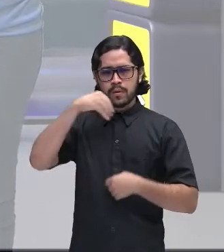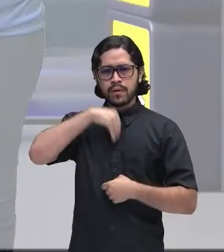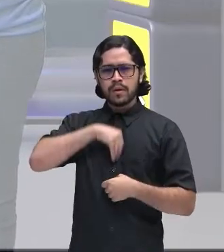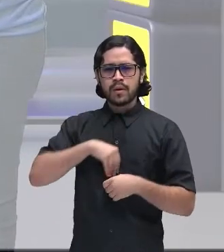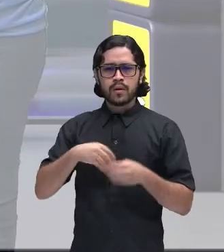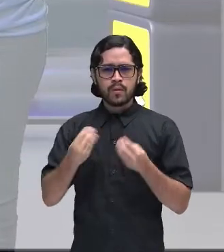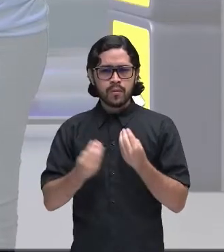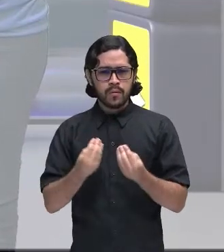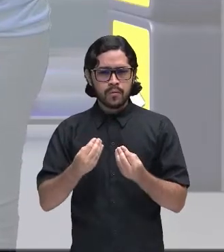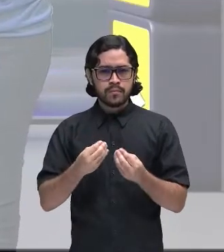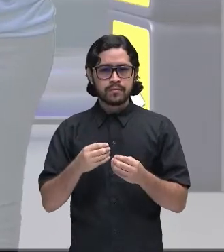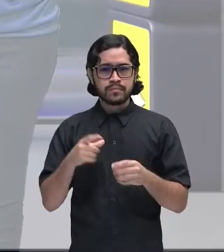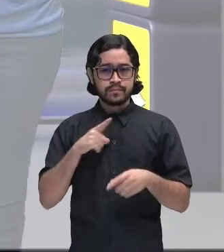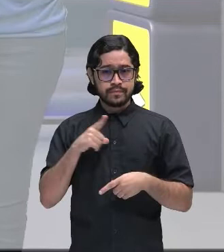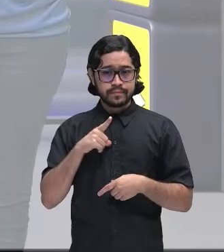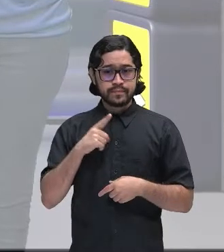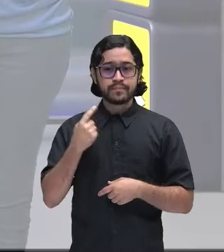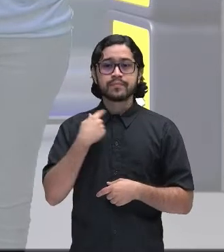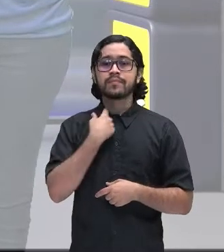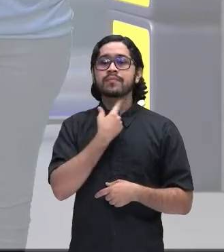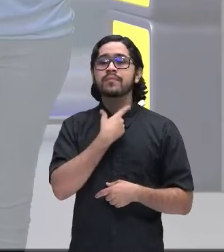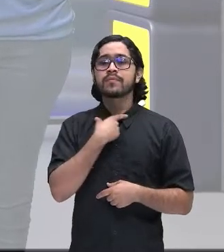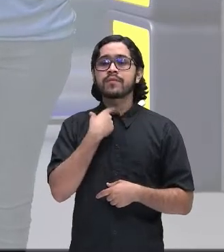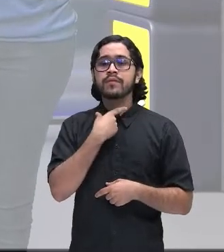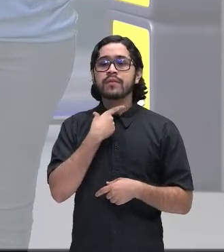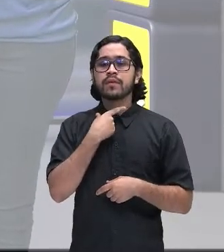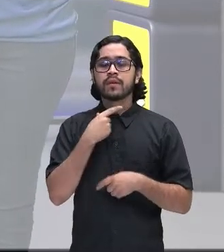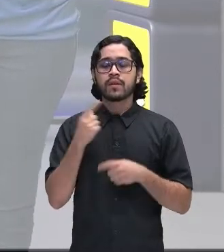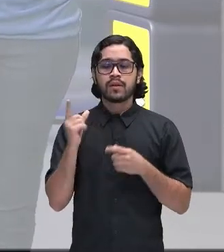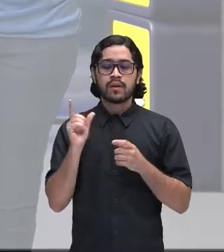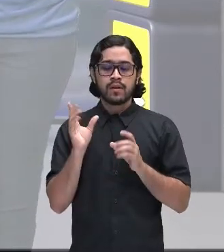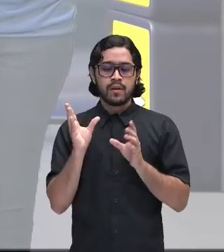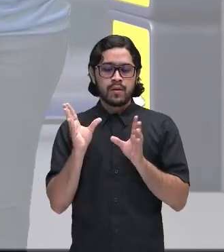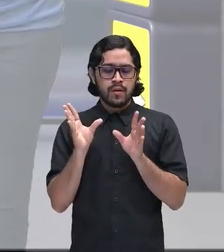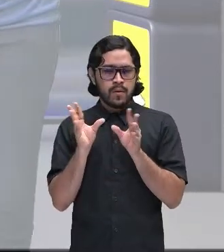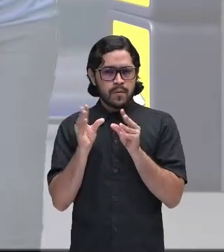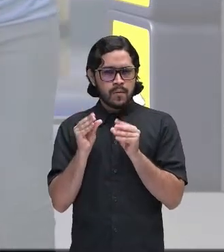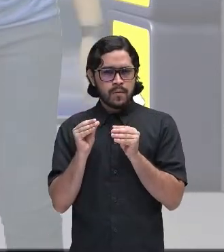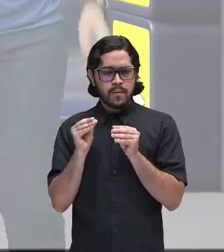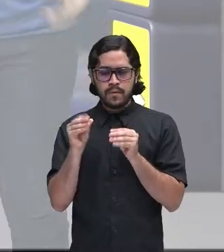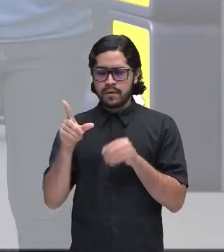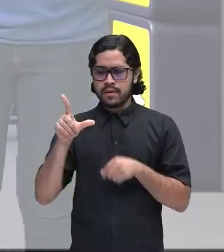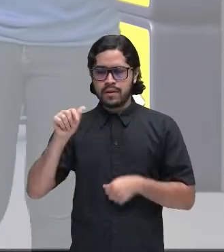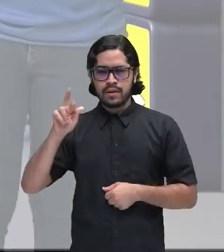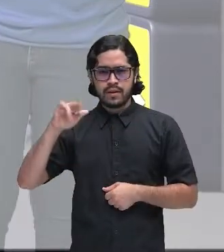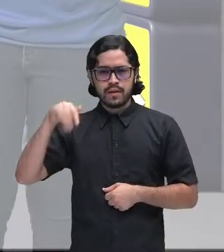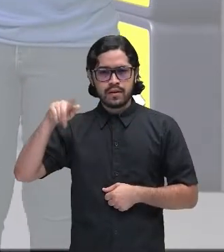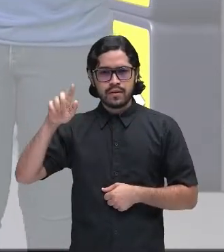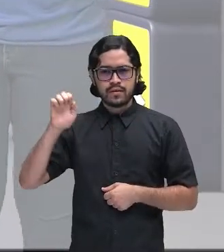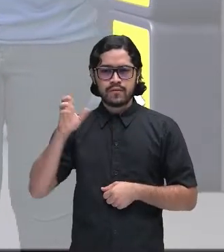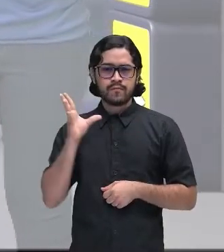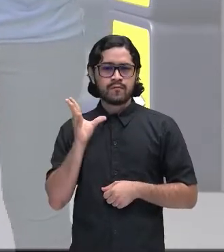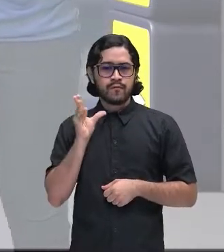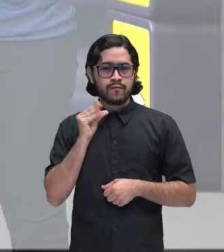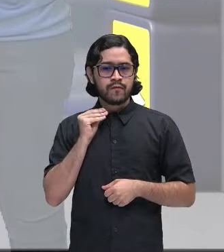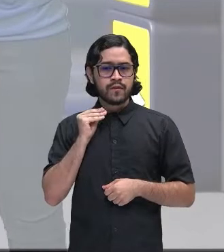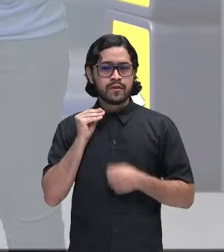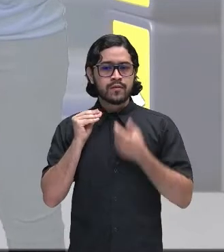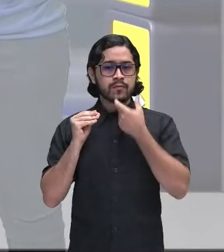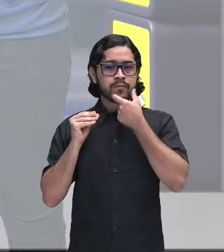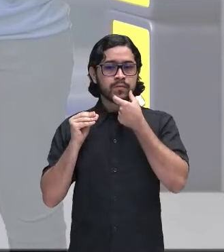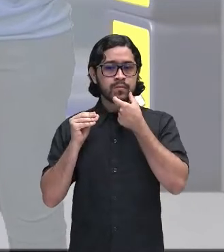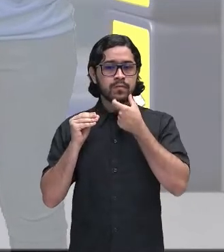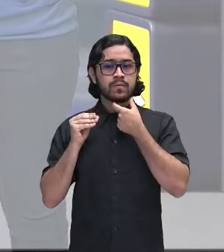A glote vai fechar a laringe para que o alimento vá para o